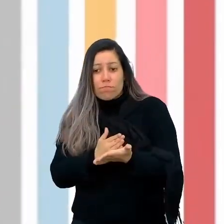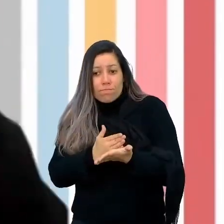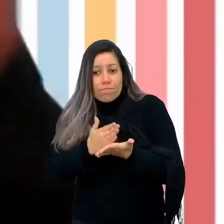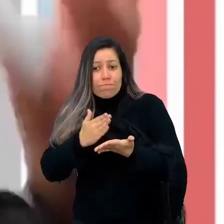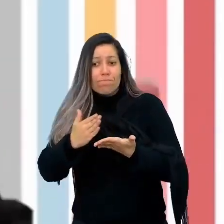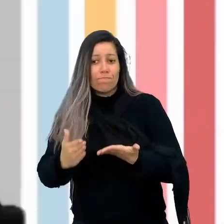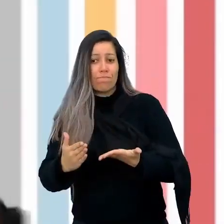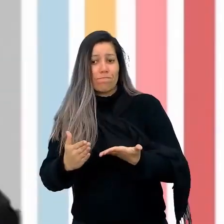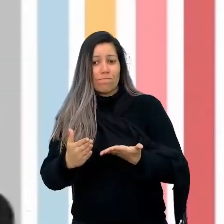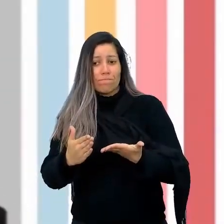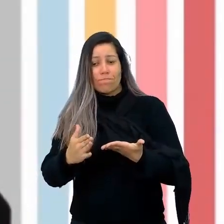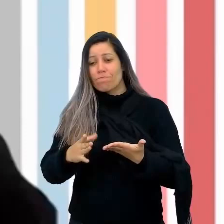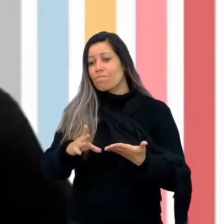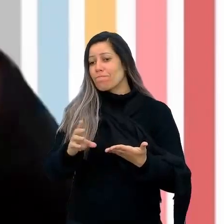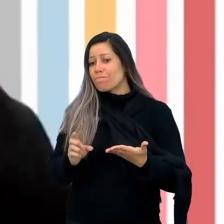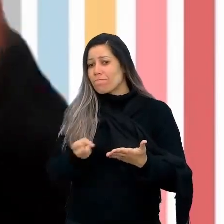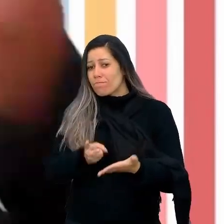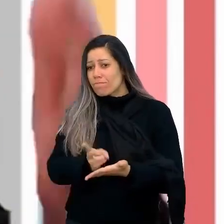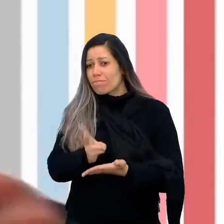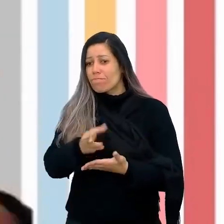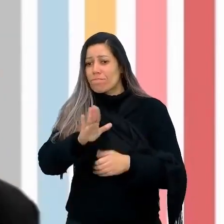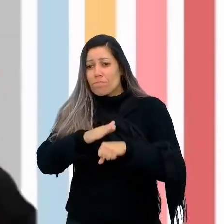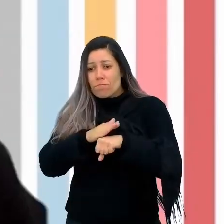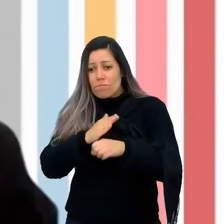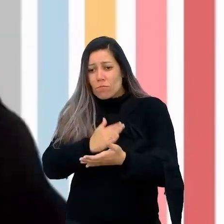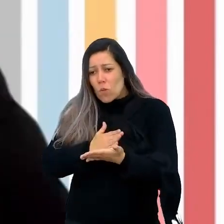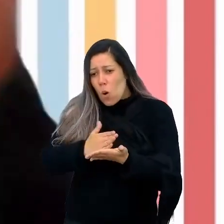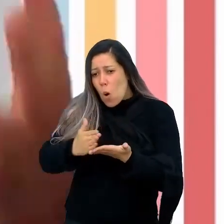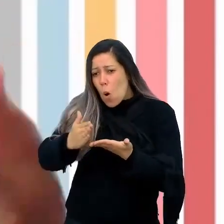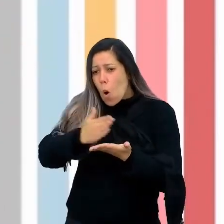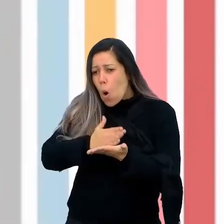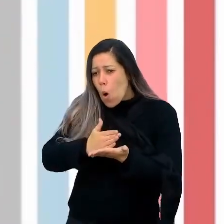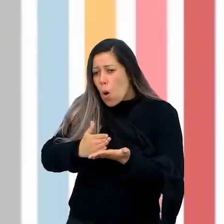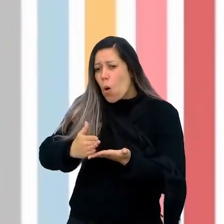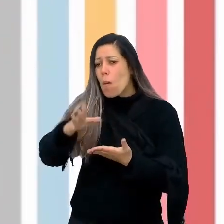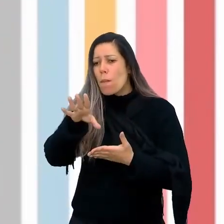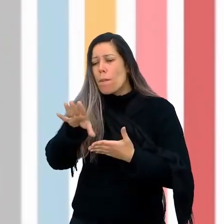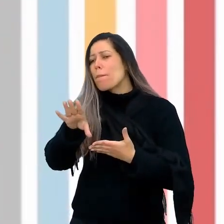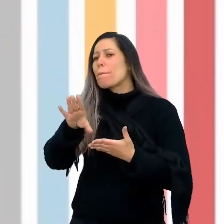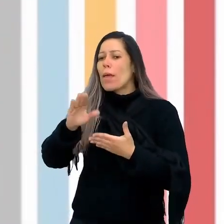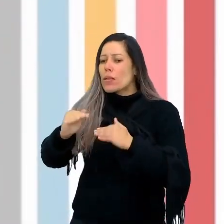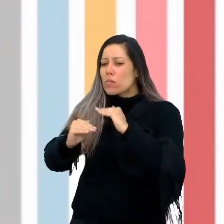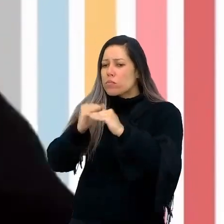seja somente um start para que a gente continue buscando mais